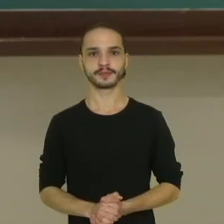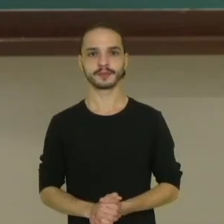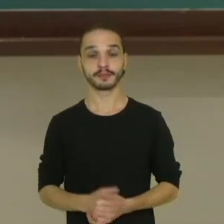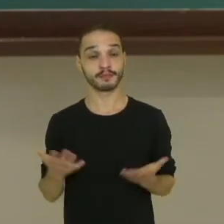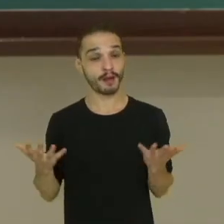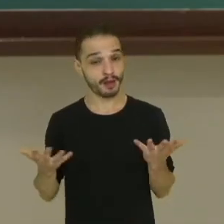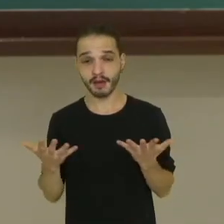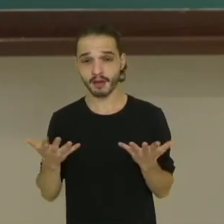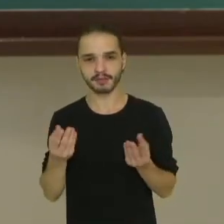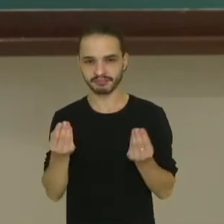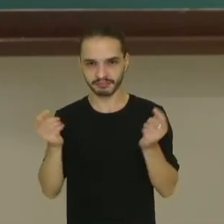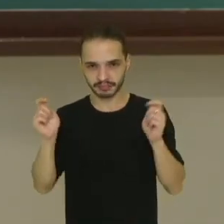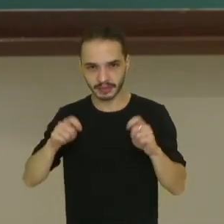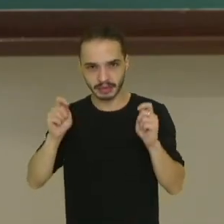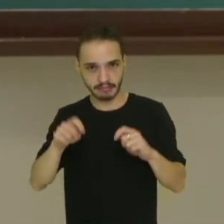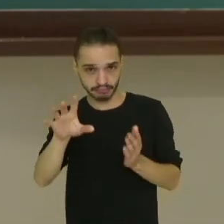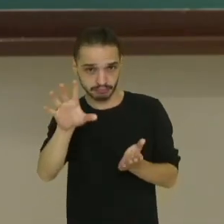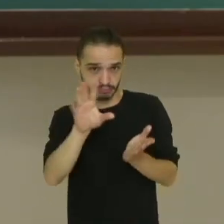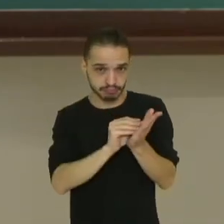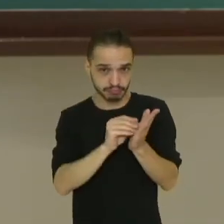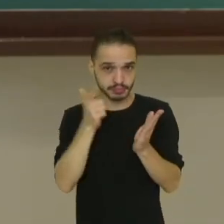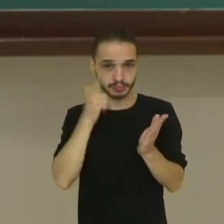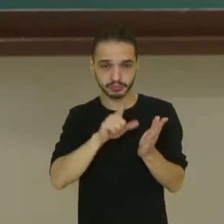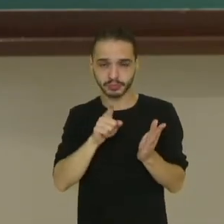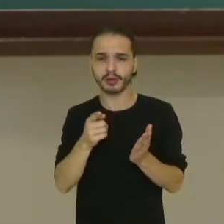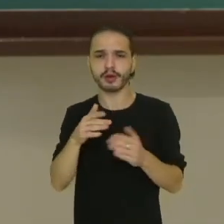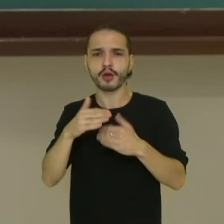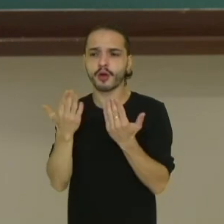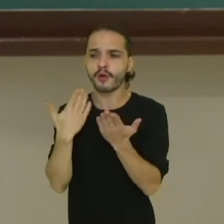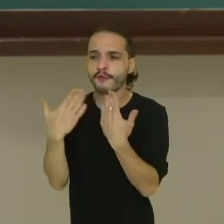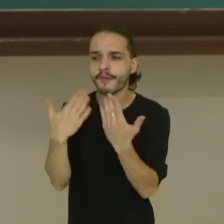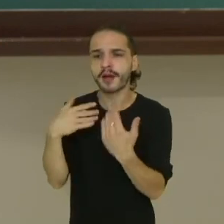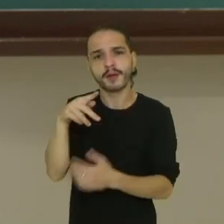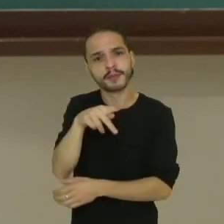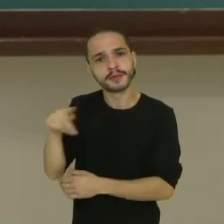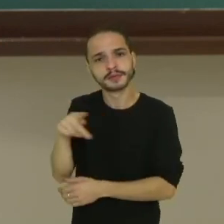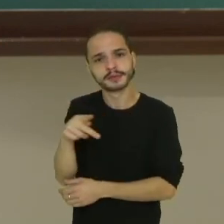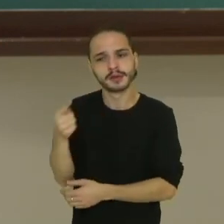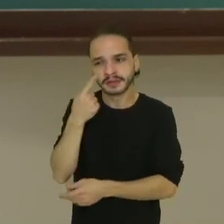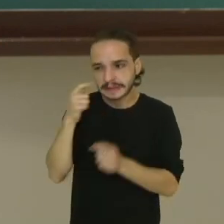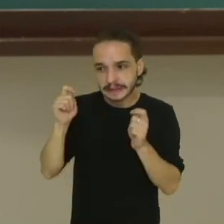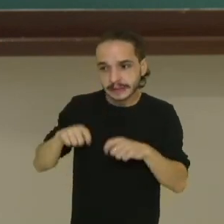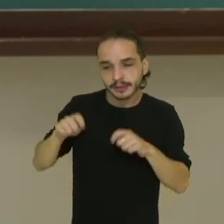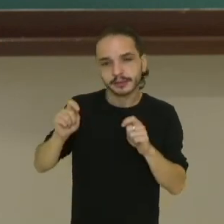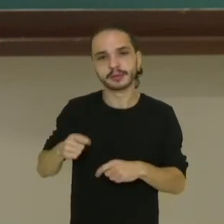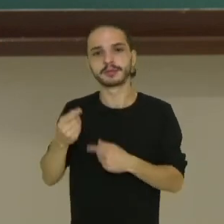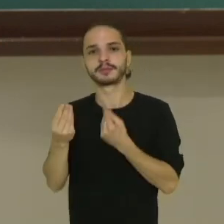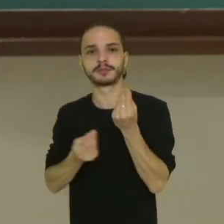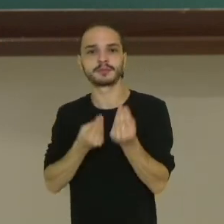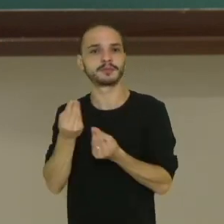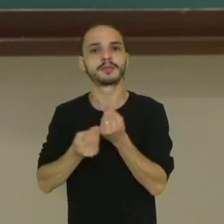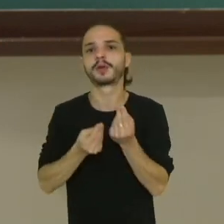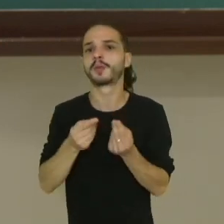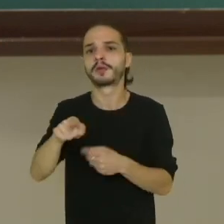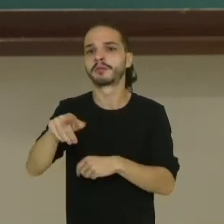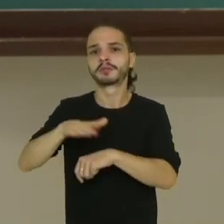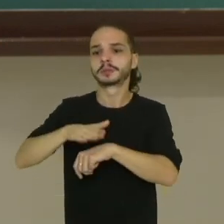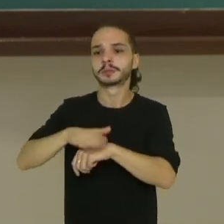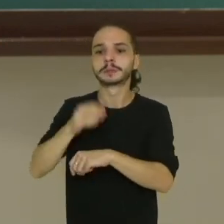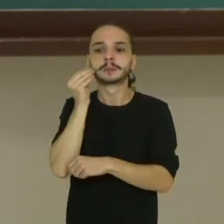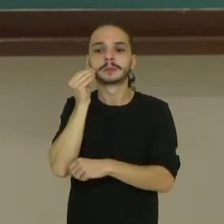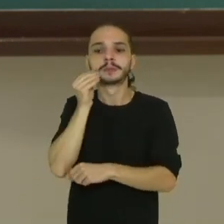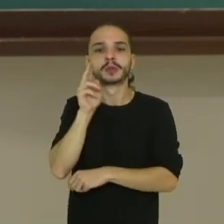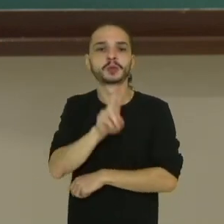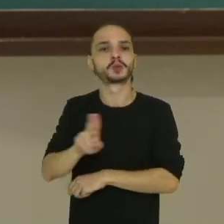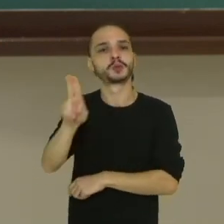E aí, pessoal, foi possível anotar? Então, conversem com os professores de vocês e vejam a possibilidade, né, de vocês explorarem essa